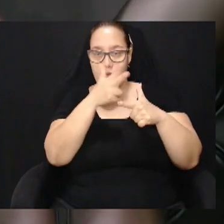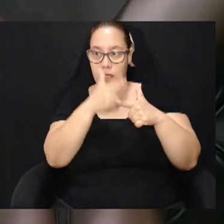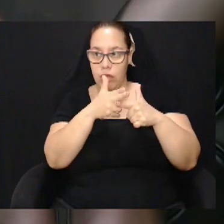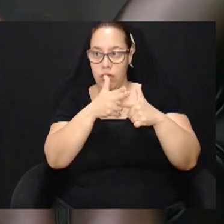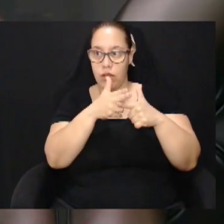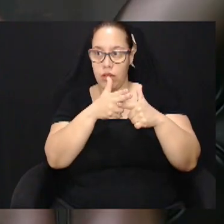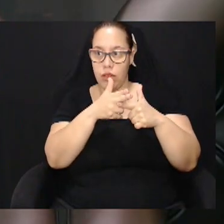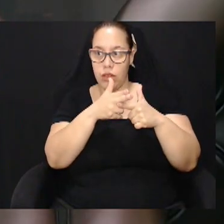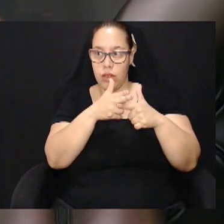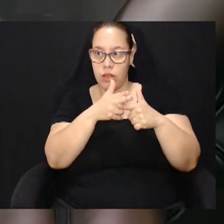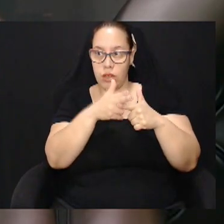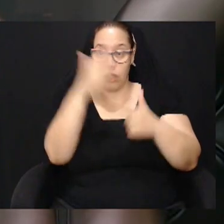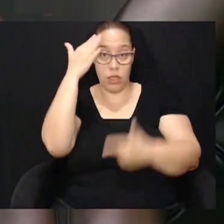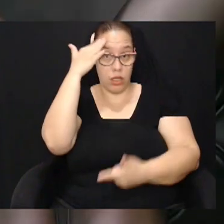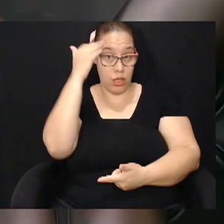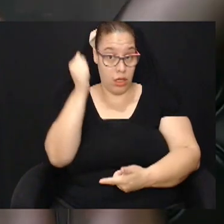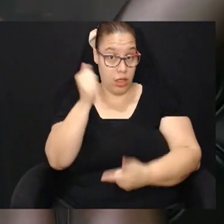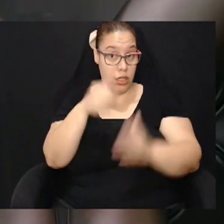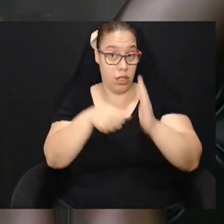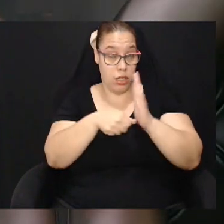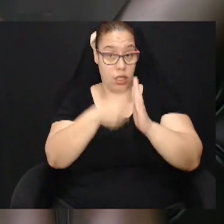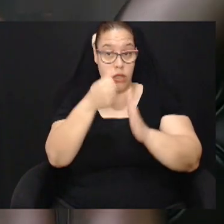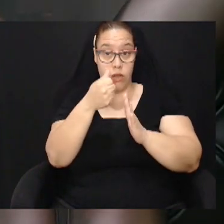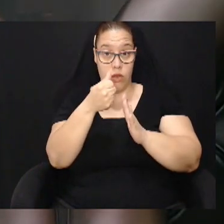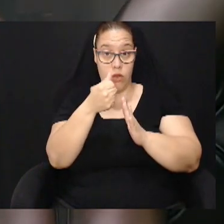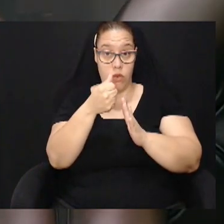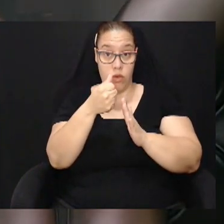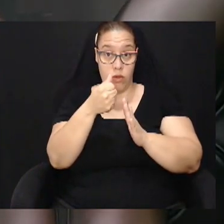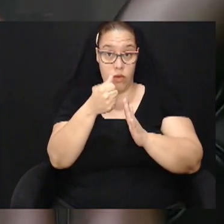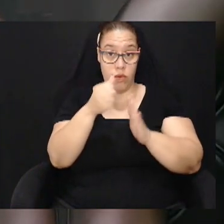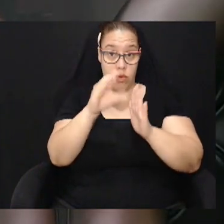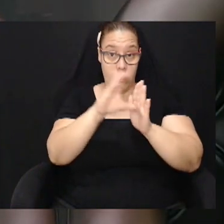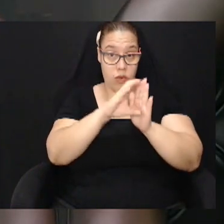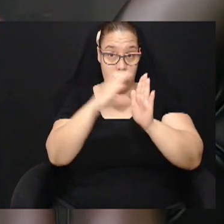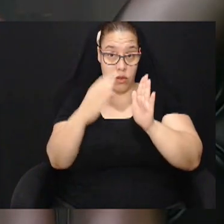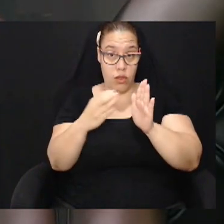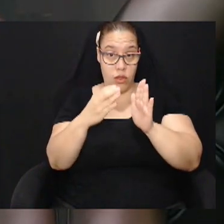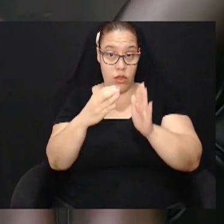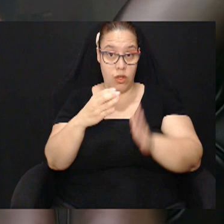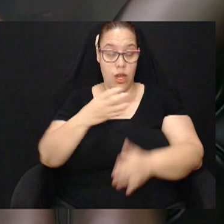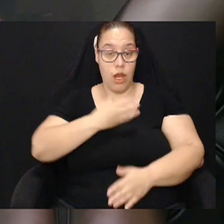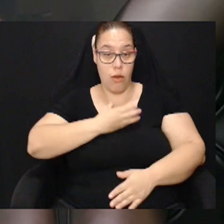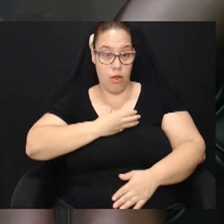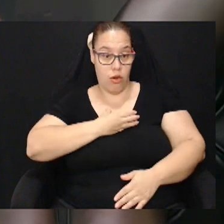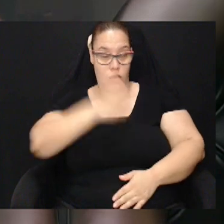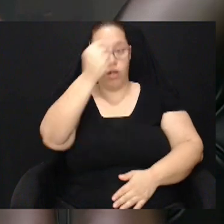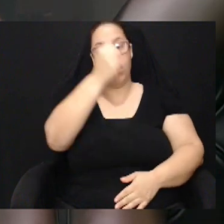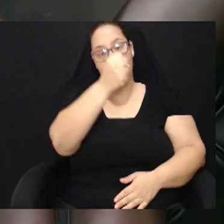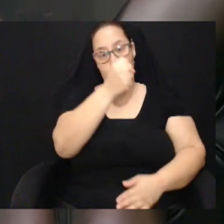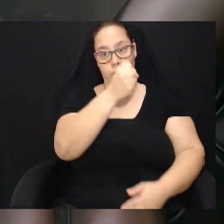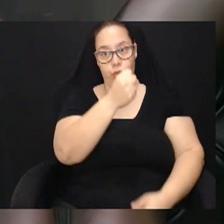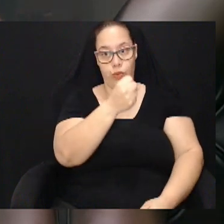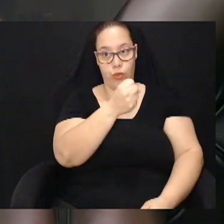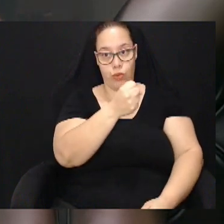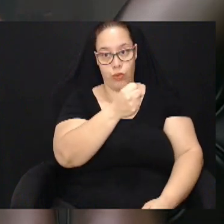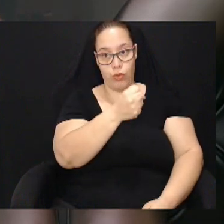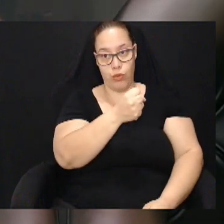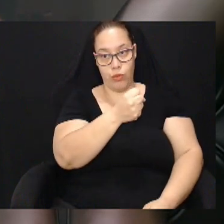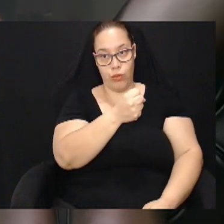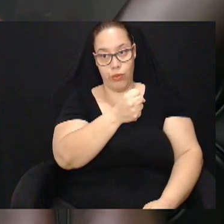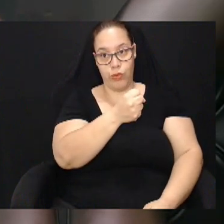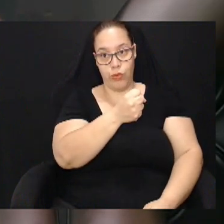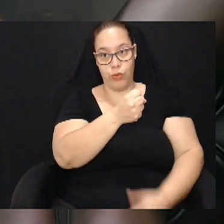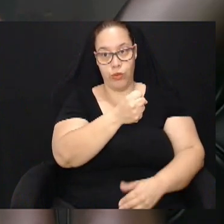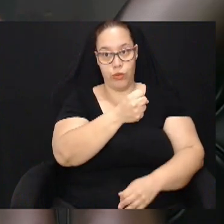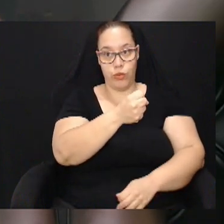sabido desde o primeiro capítulo, ela comete o suicídio, né? E eu